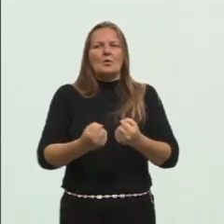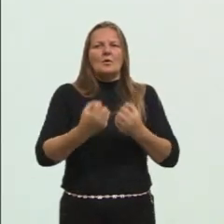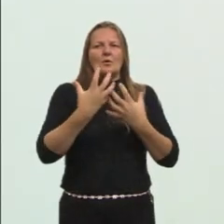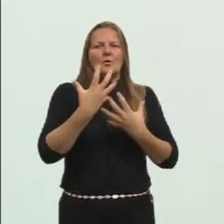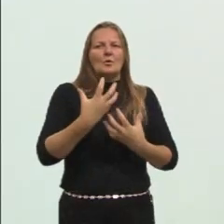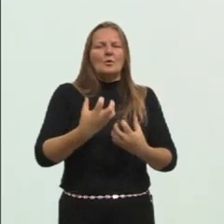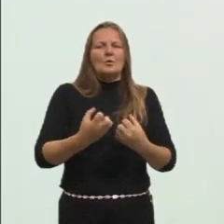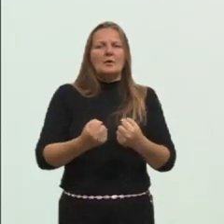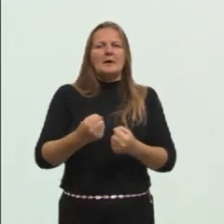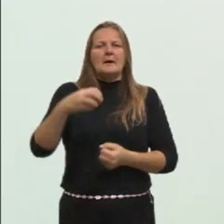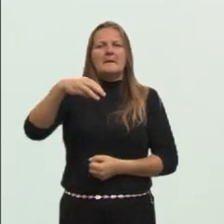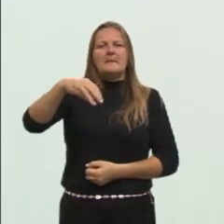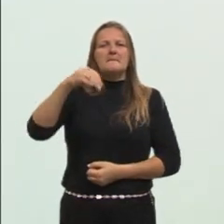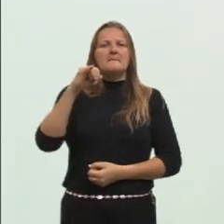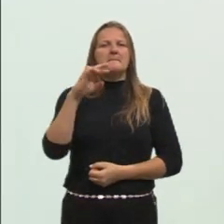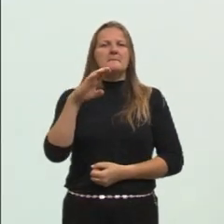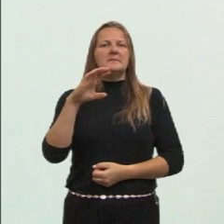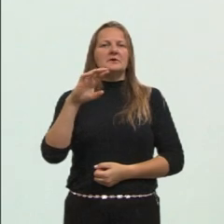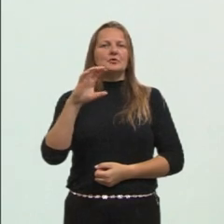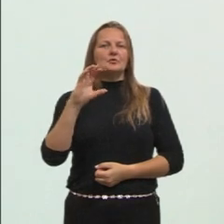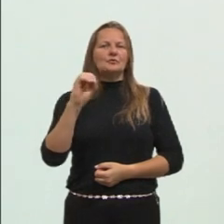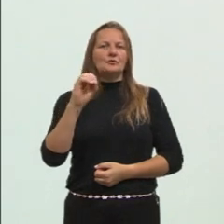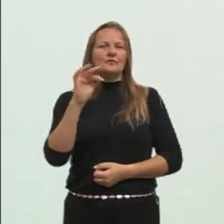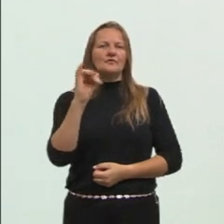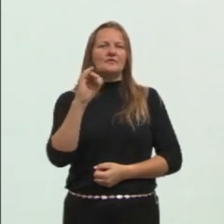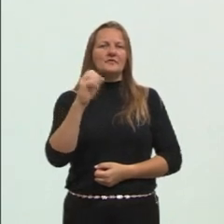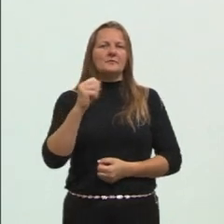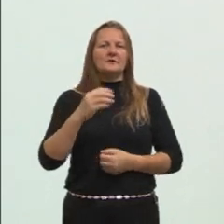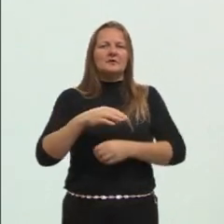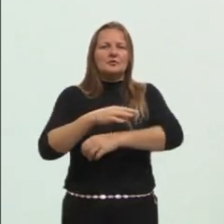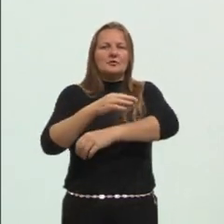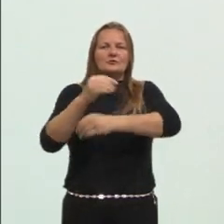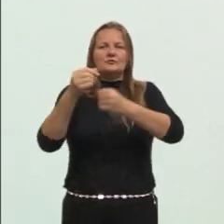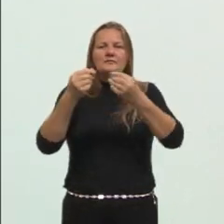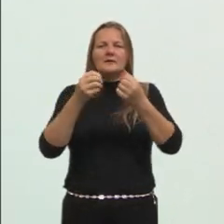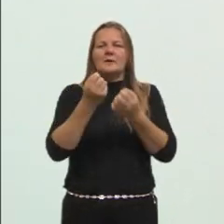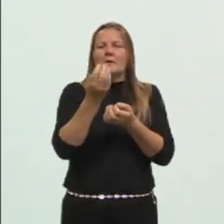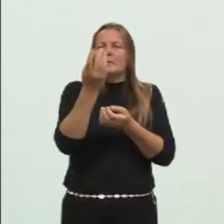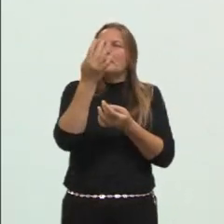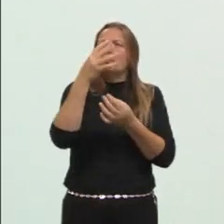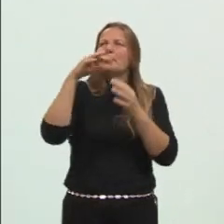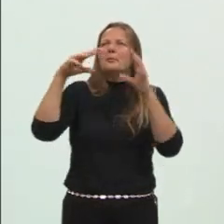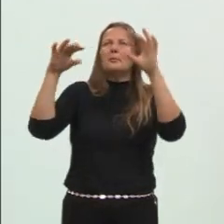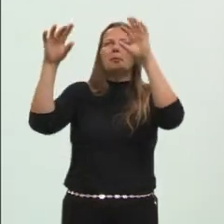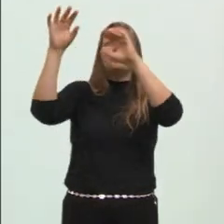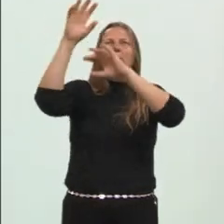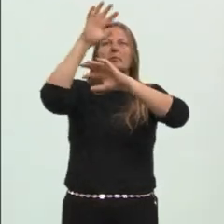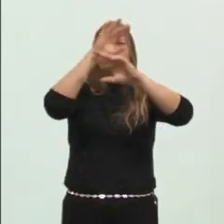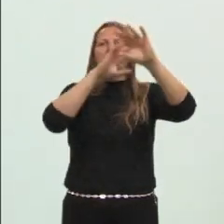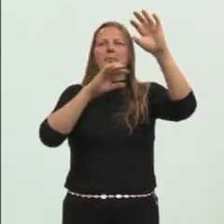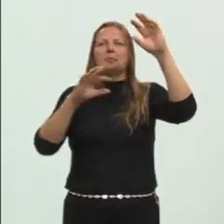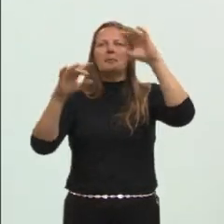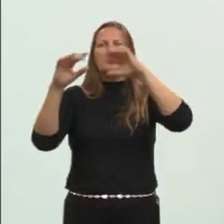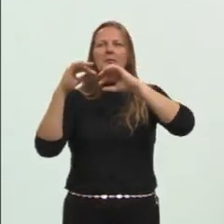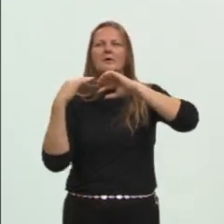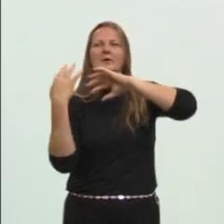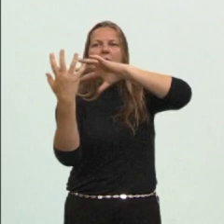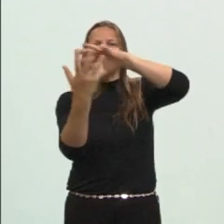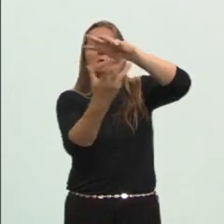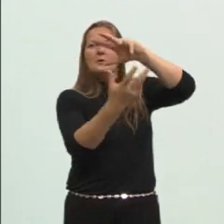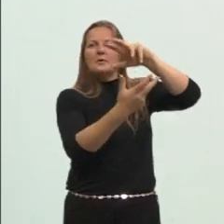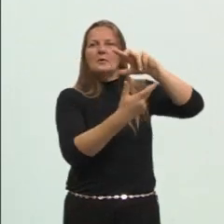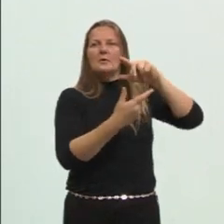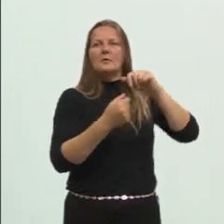microfibras essas microfibras elas vão ficar suspensas no ar vão parar na atmosfera e depois a atmosfera também